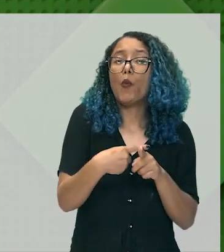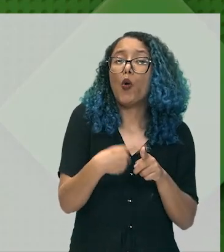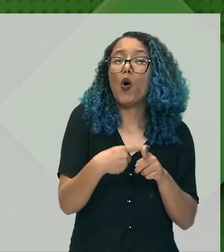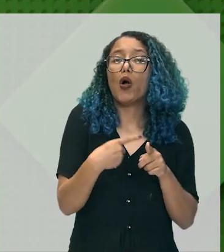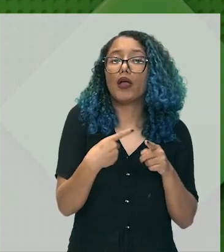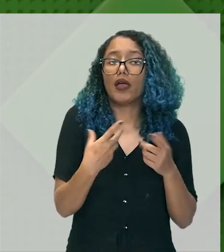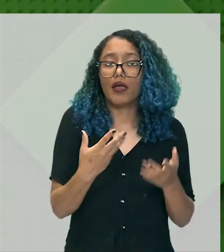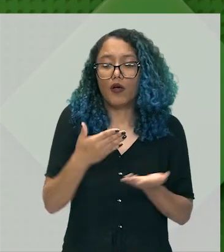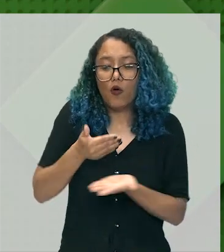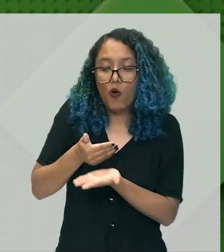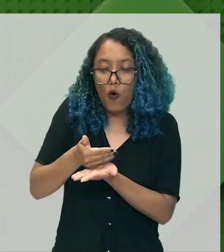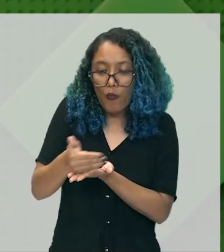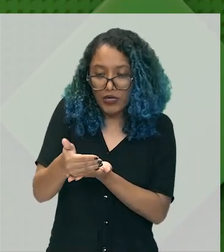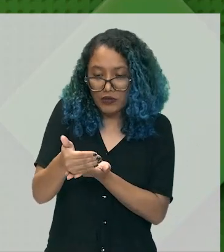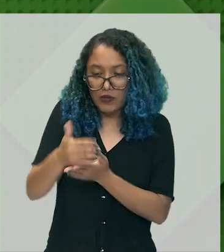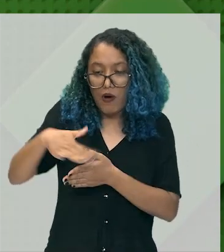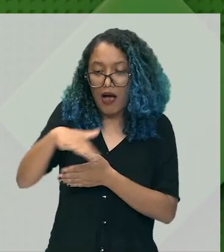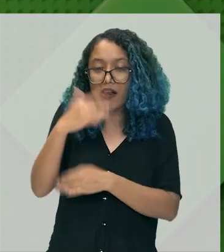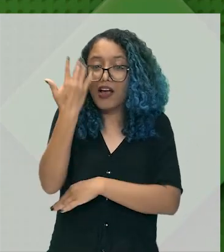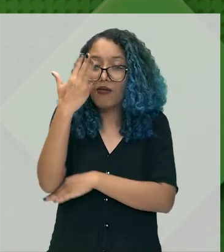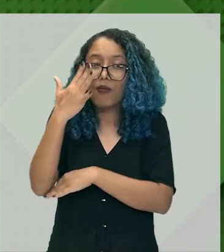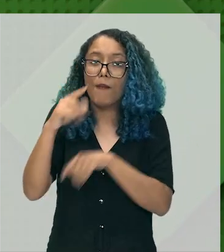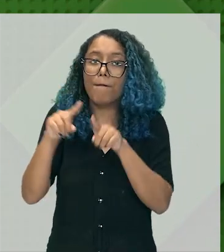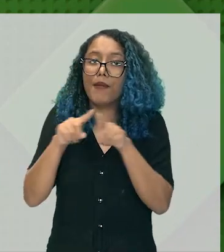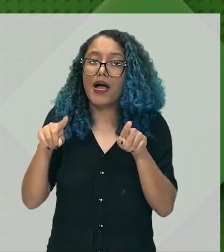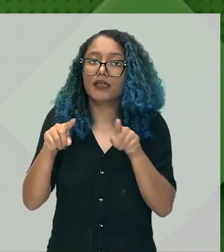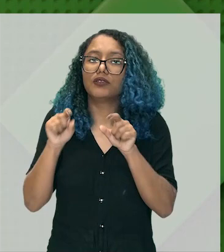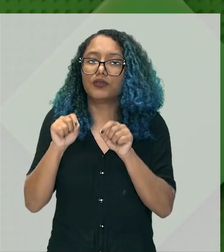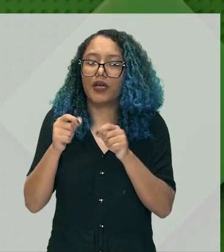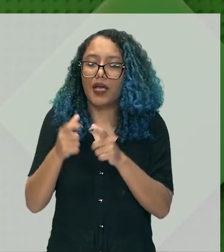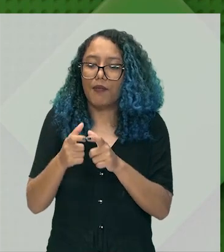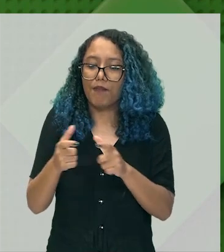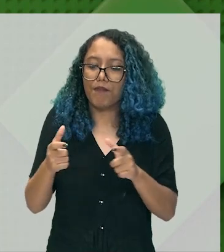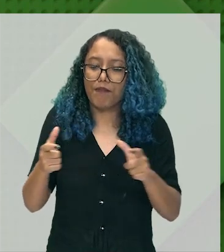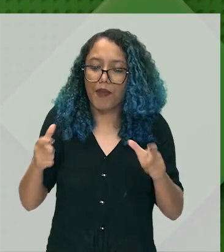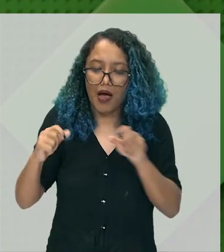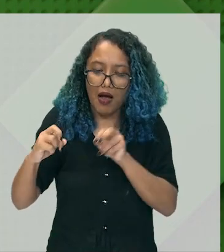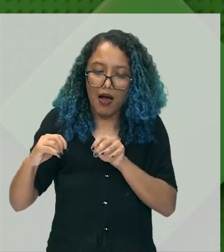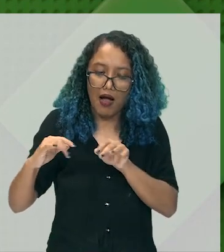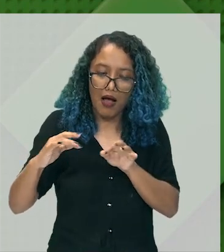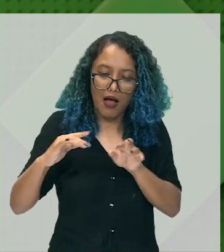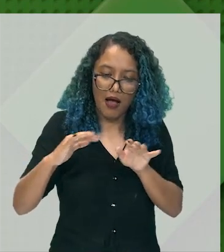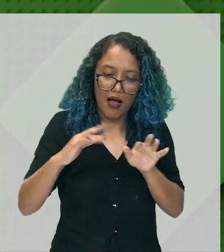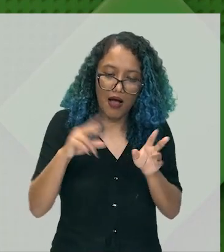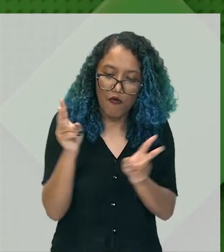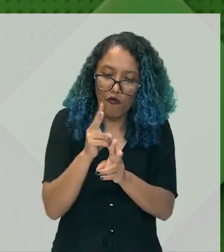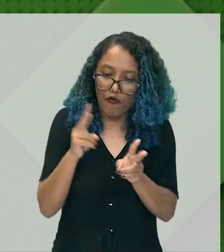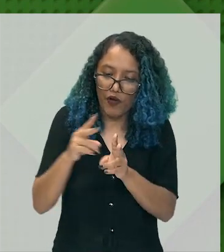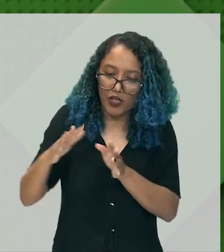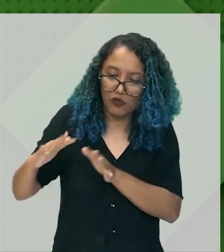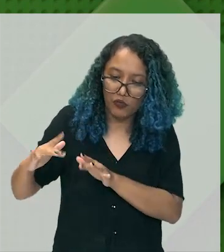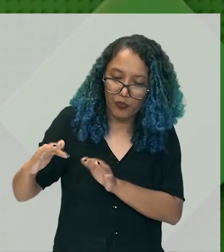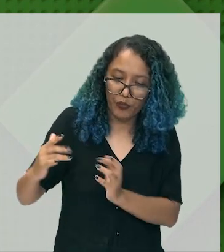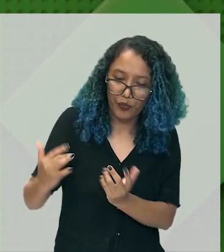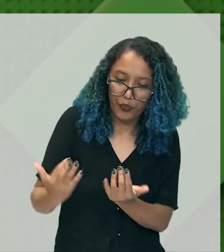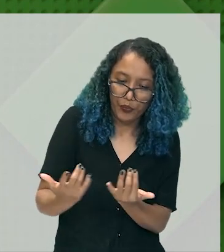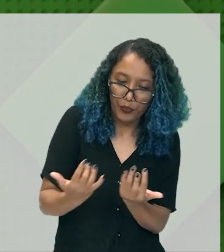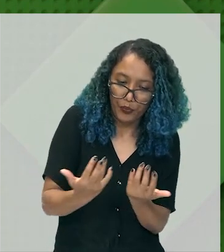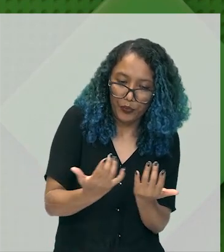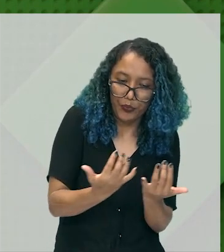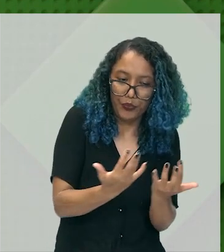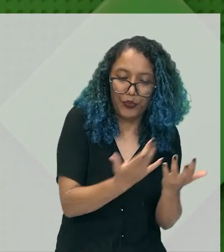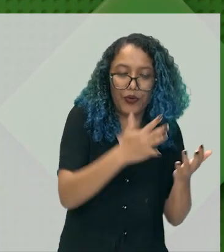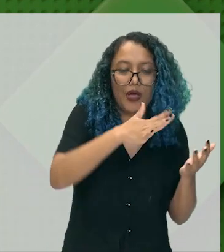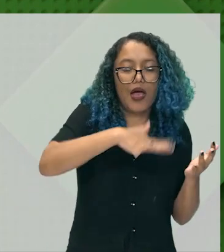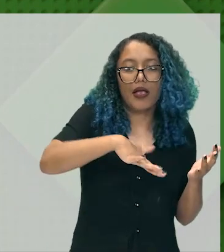área florestal e eles foram ali sendo levados, né, por esse vento, aumentaram a